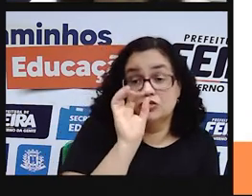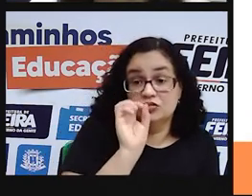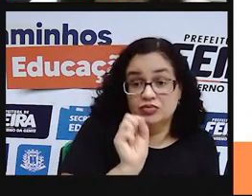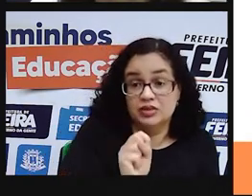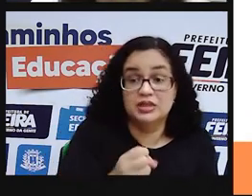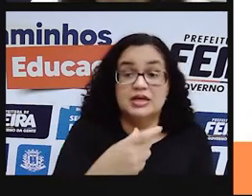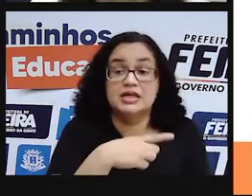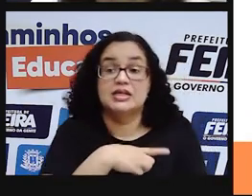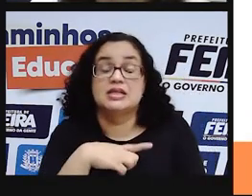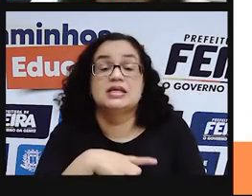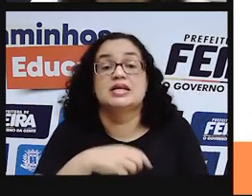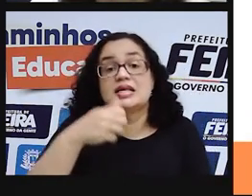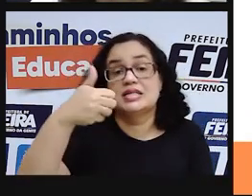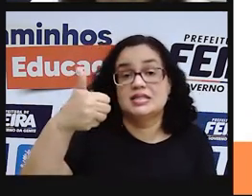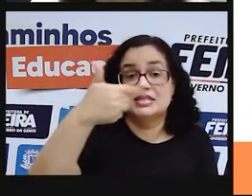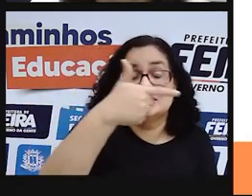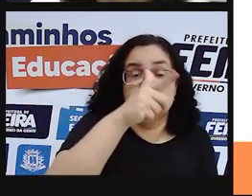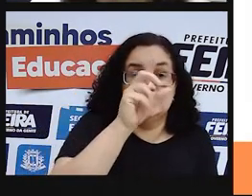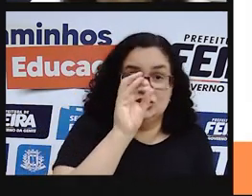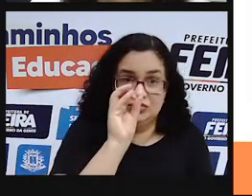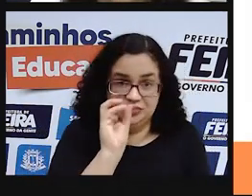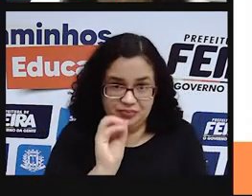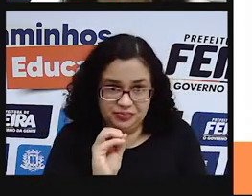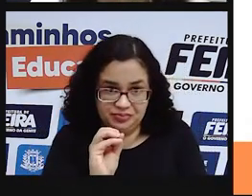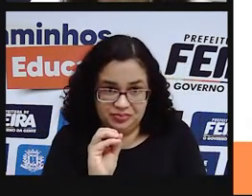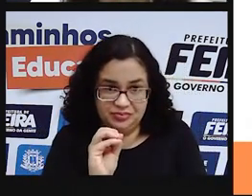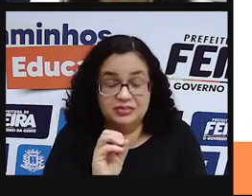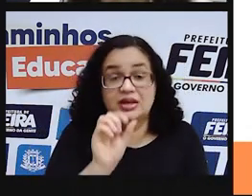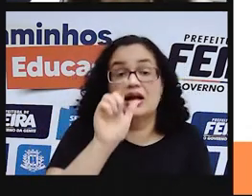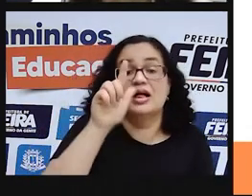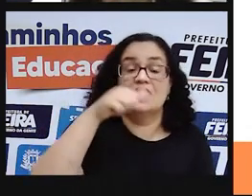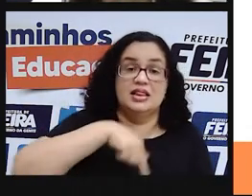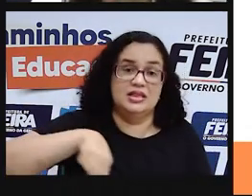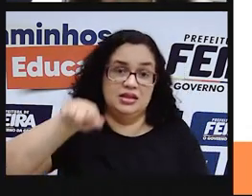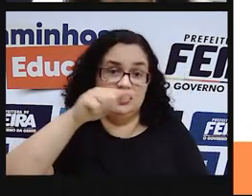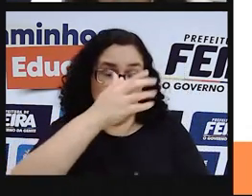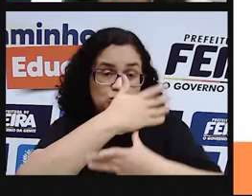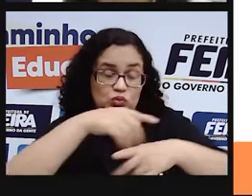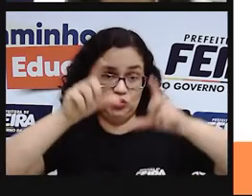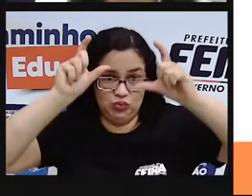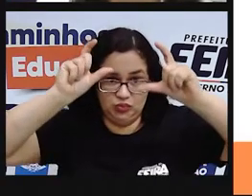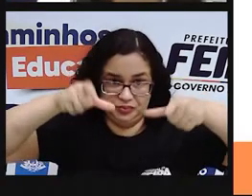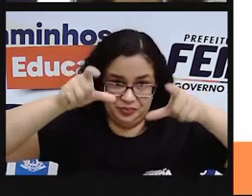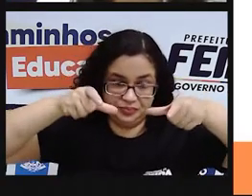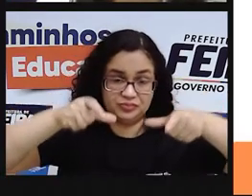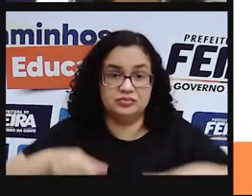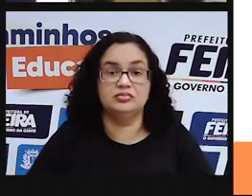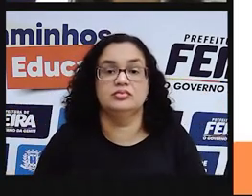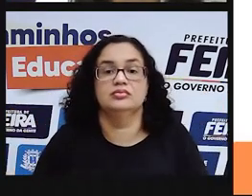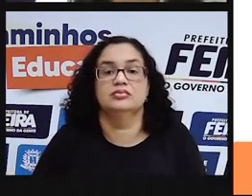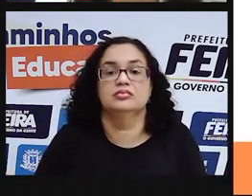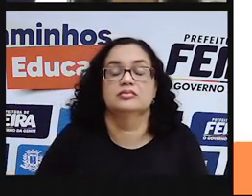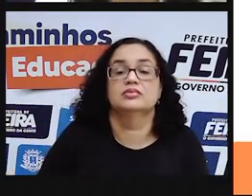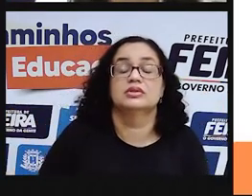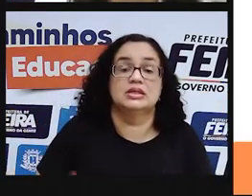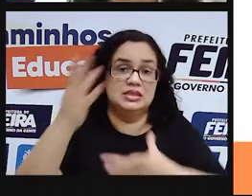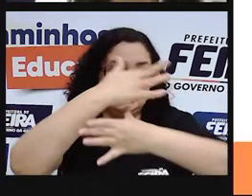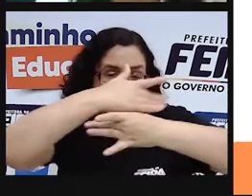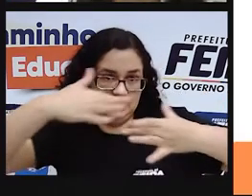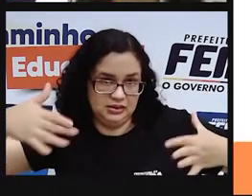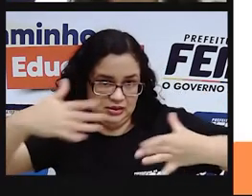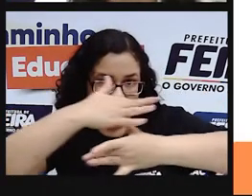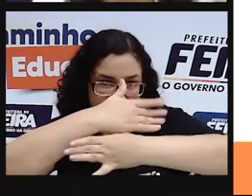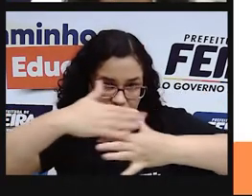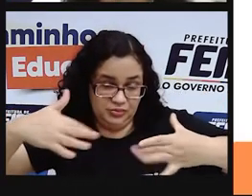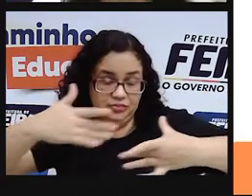posso ir a cerca de 120 Lagoas em todo seu território esse Incluindo aí a zona urbana o